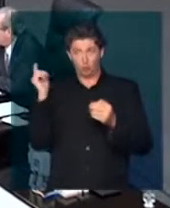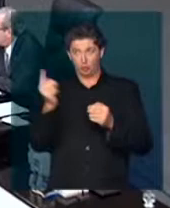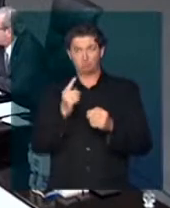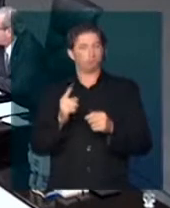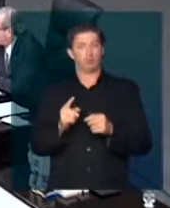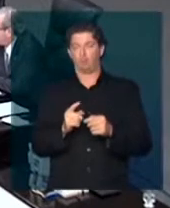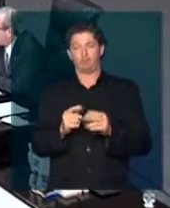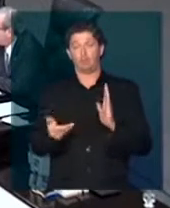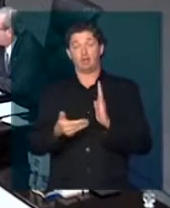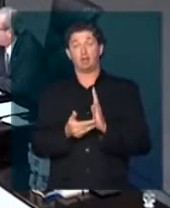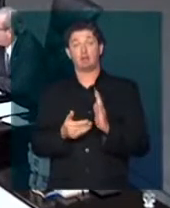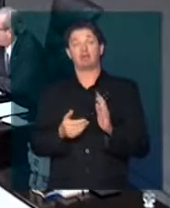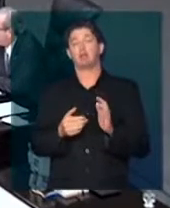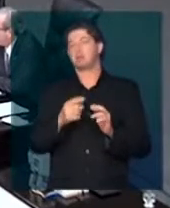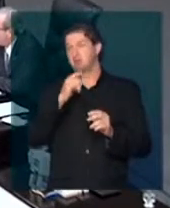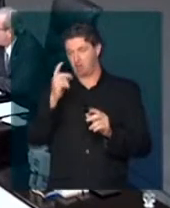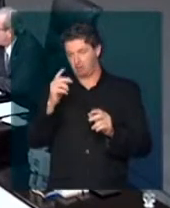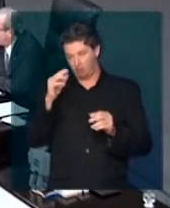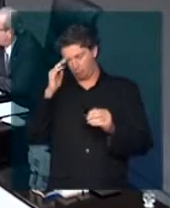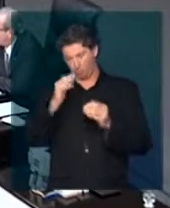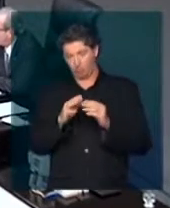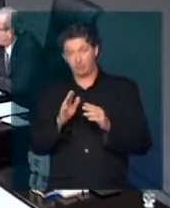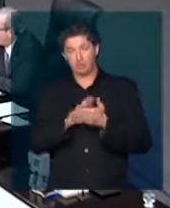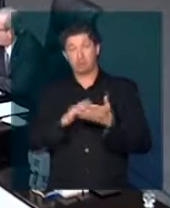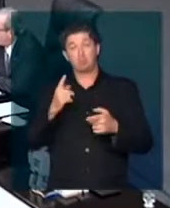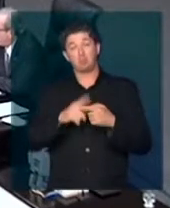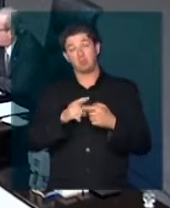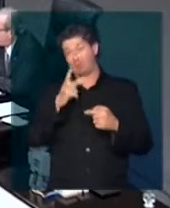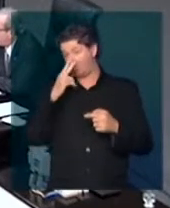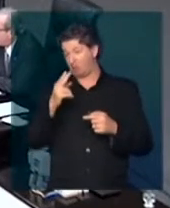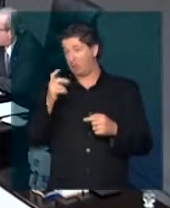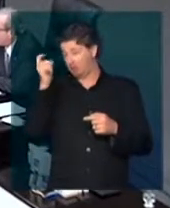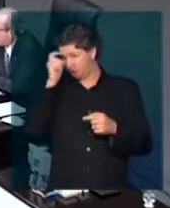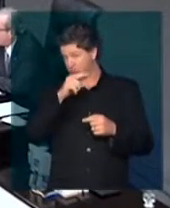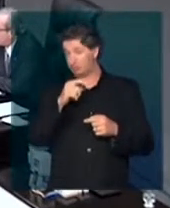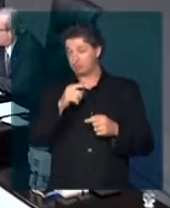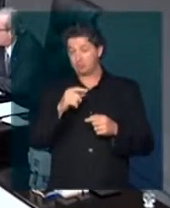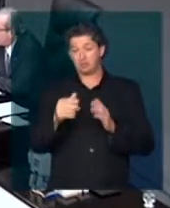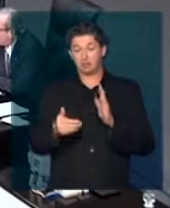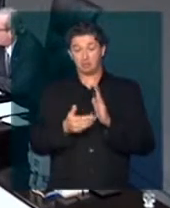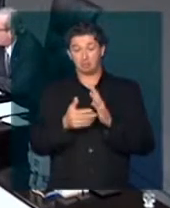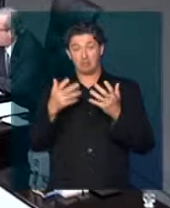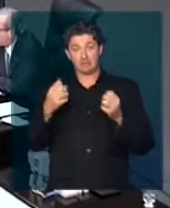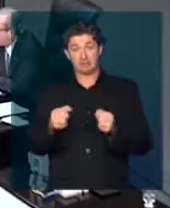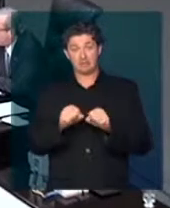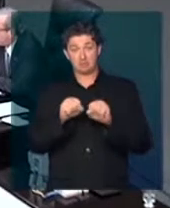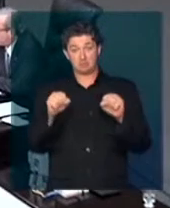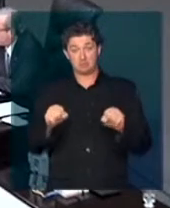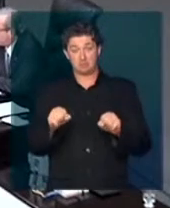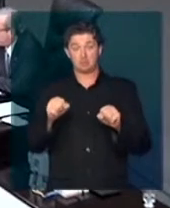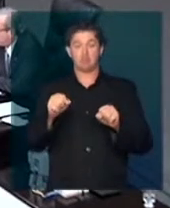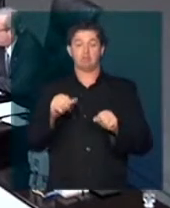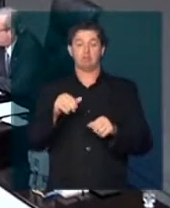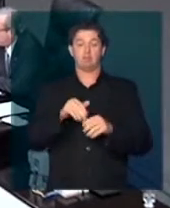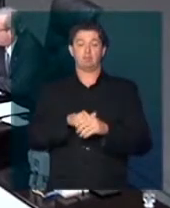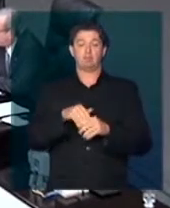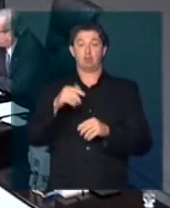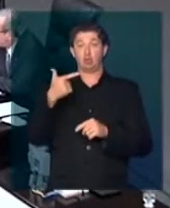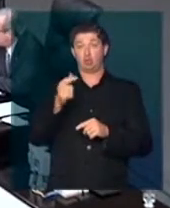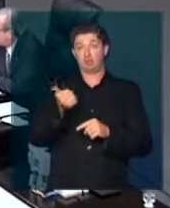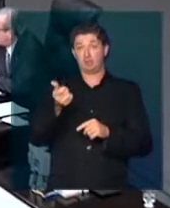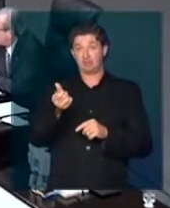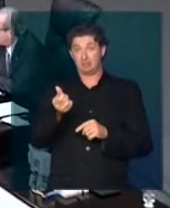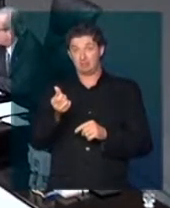Câmara, até porque eu acho pouco provável que a Câmara adote um sistema para a eleição municipal de